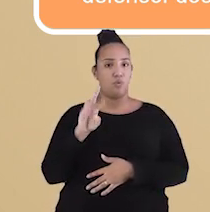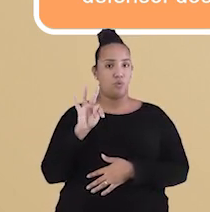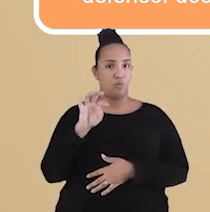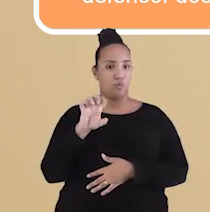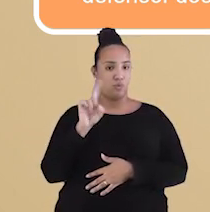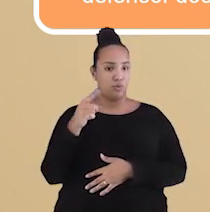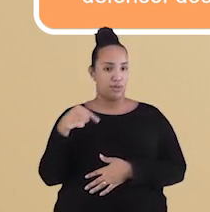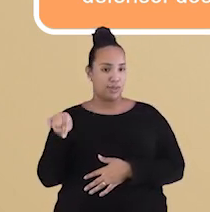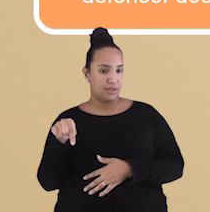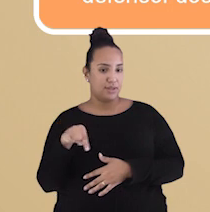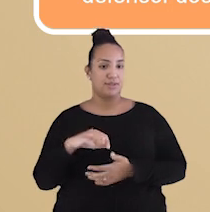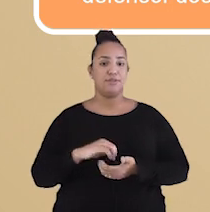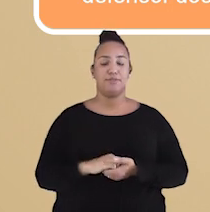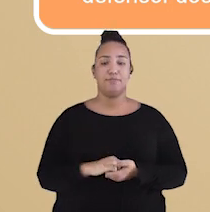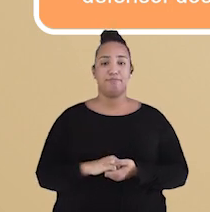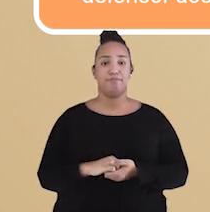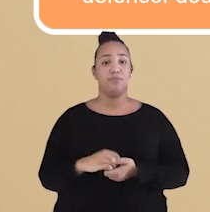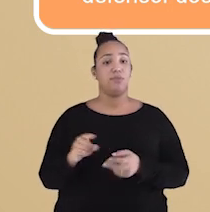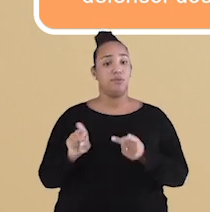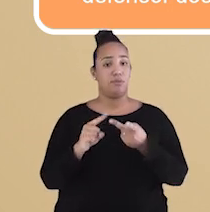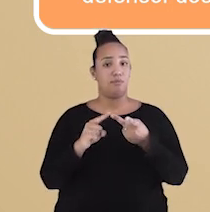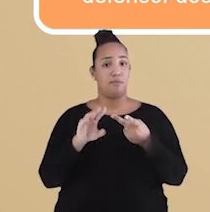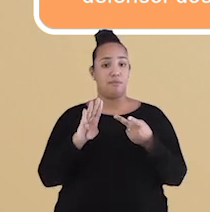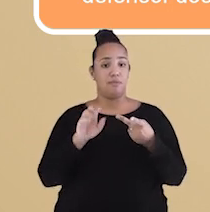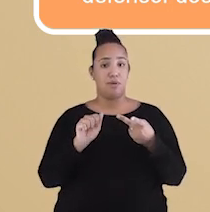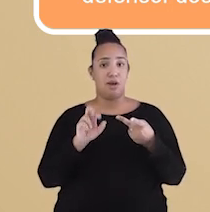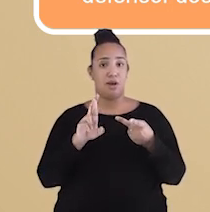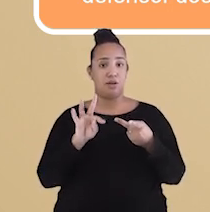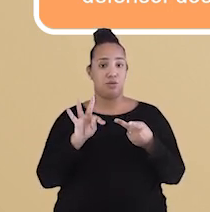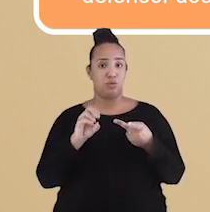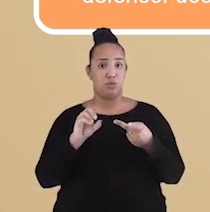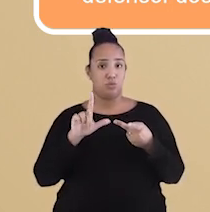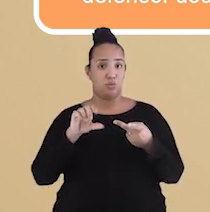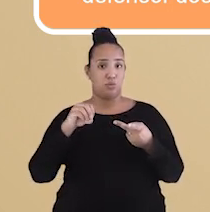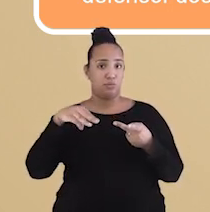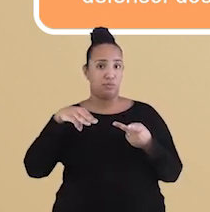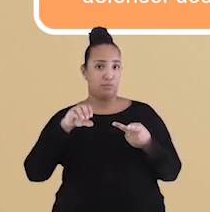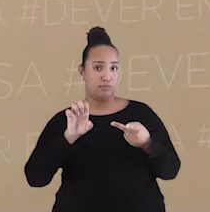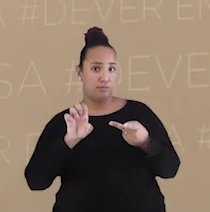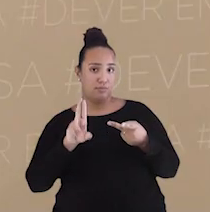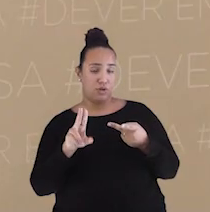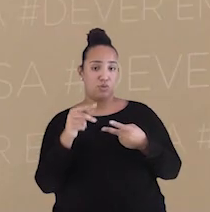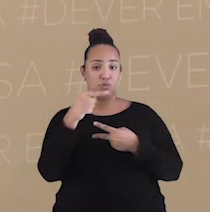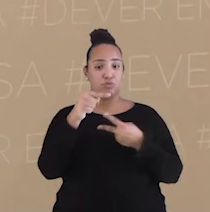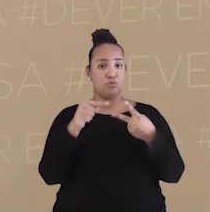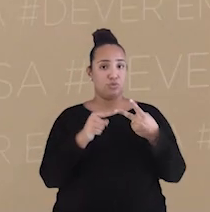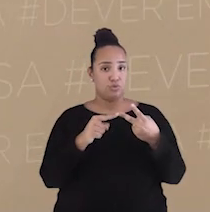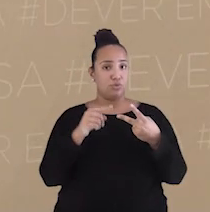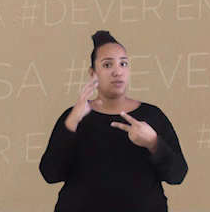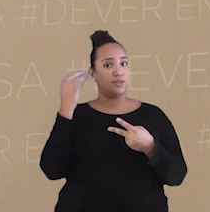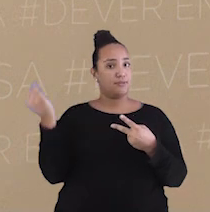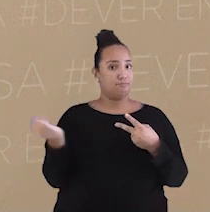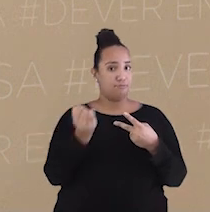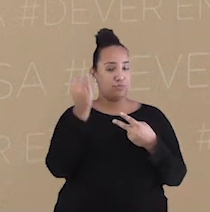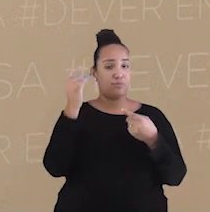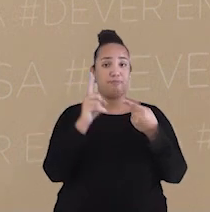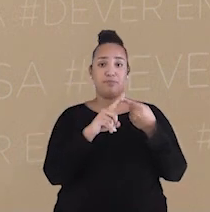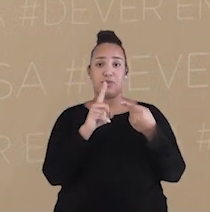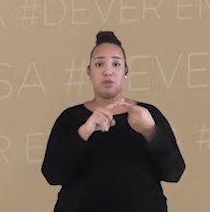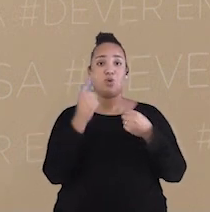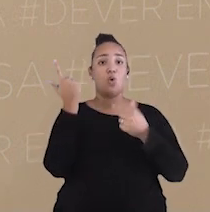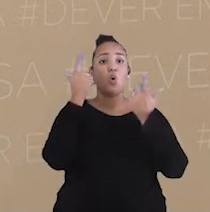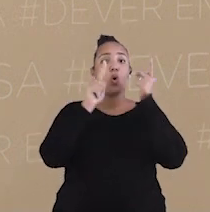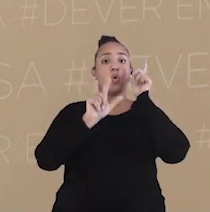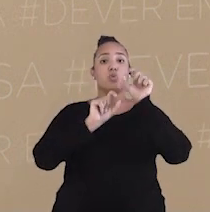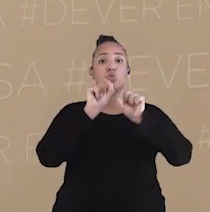e Bartolomeu de Las Casas. Duas figuras que queriam coisas diferentes. Cortés foi responsável por